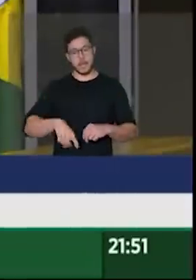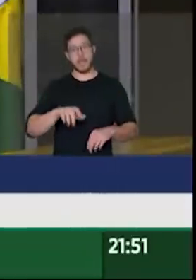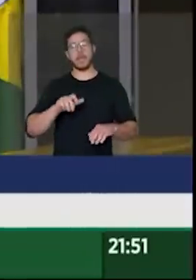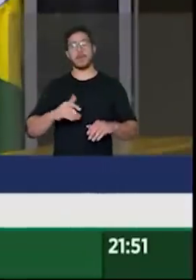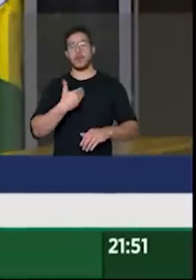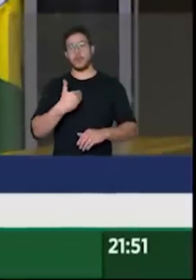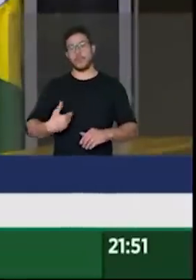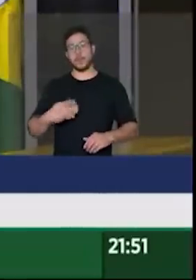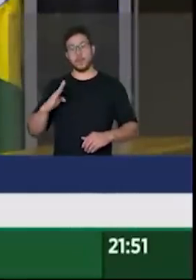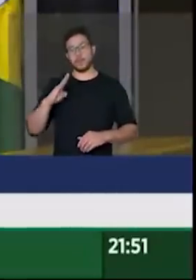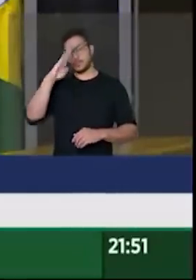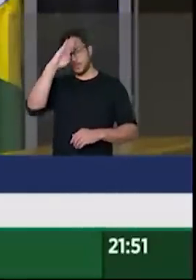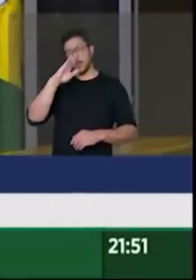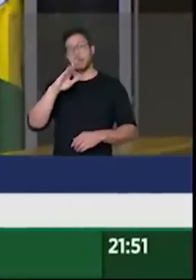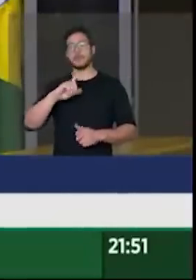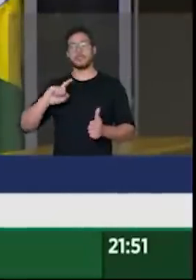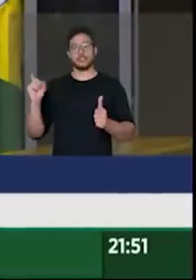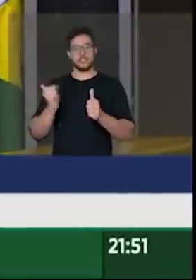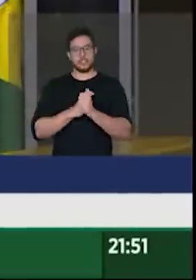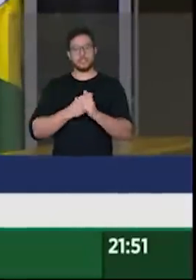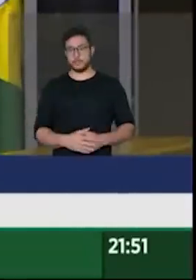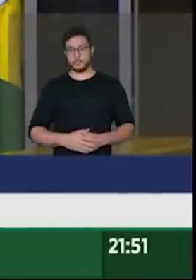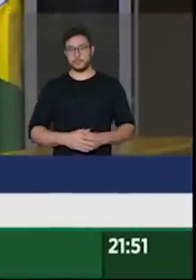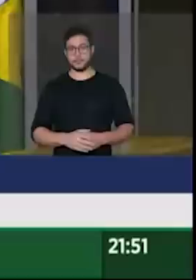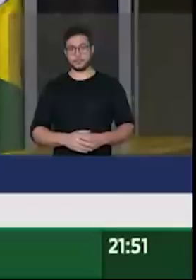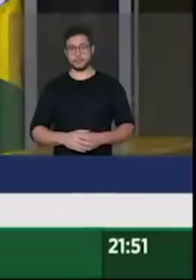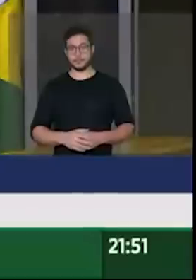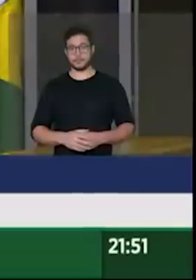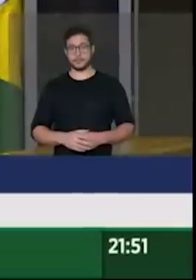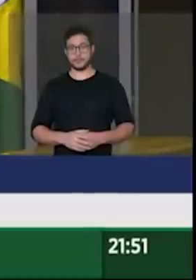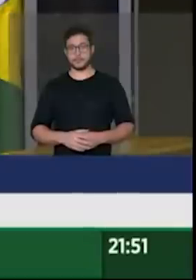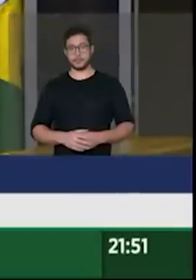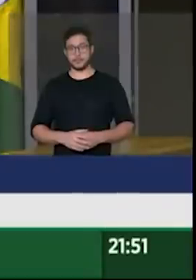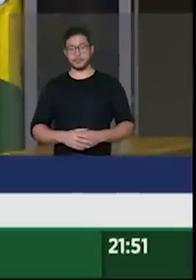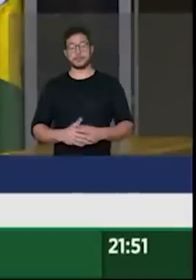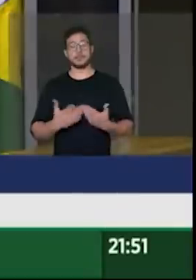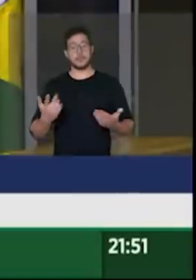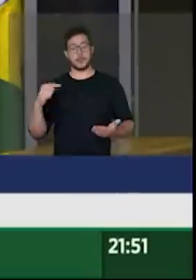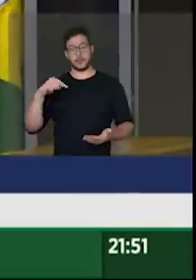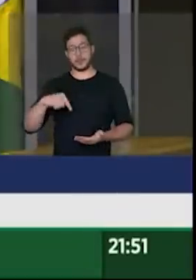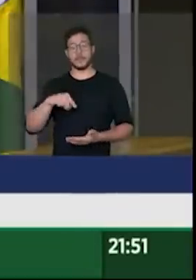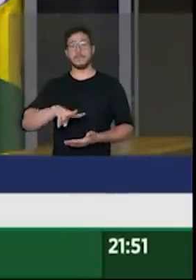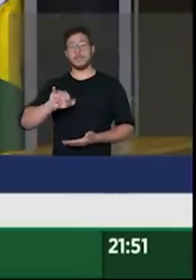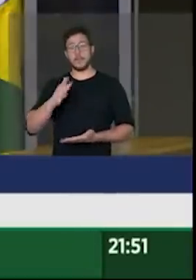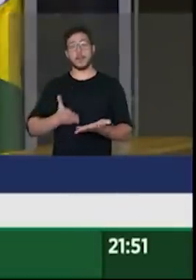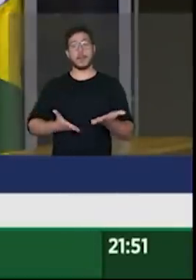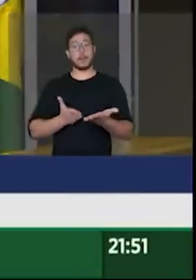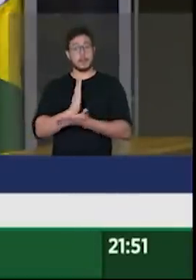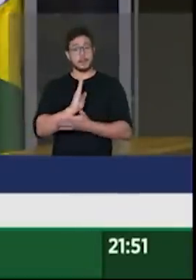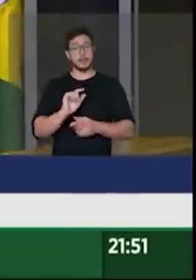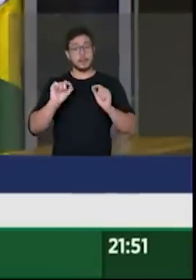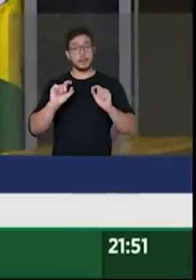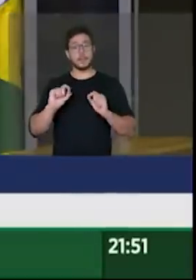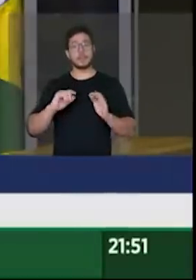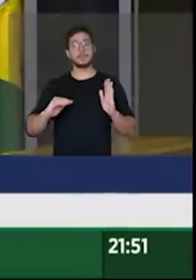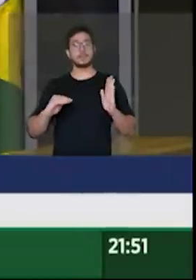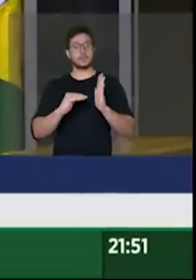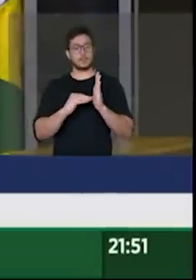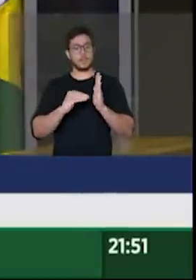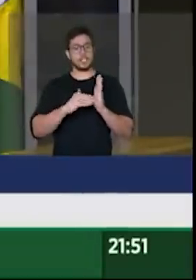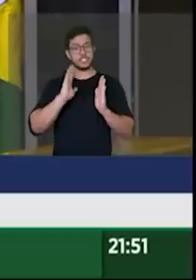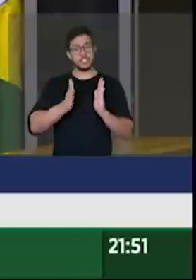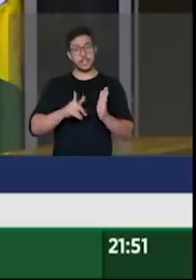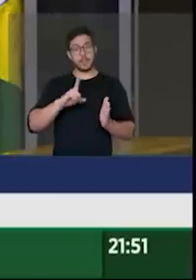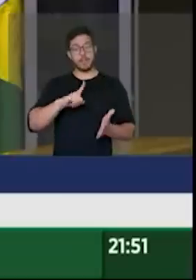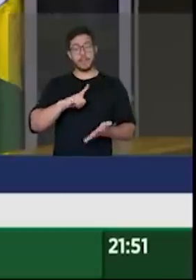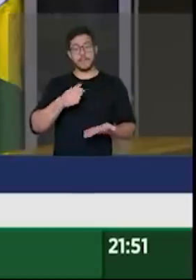Bolsonaro está criando com o seu dinheiro e que vai ser aprovado vergonhosamente por esta casa. E pior, no Senado ainda contou com o